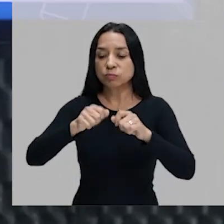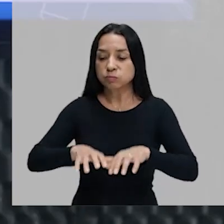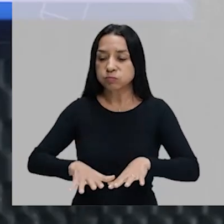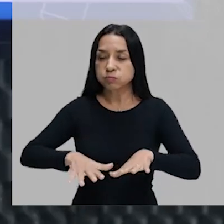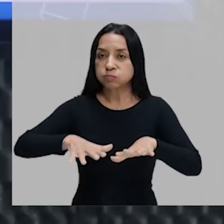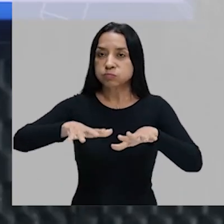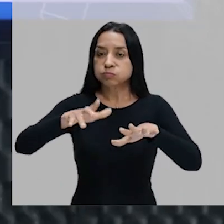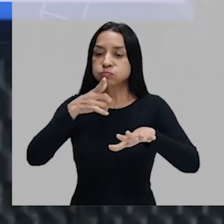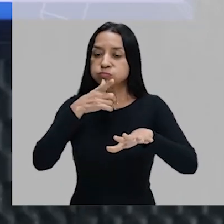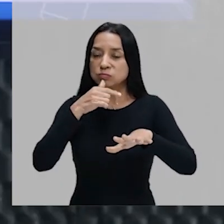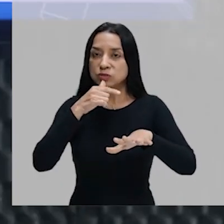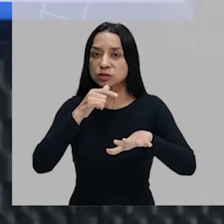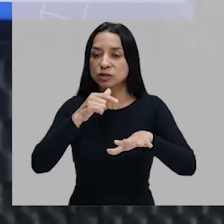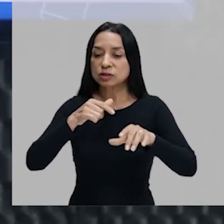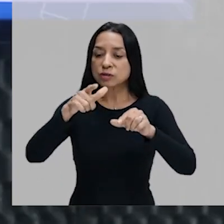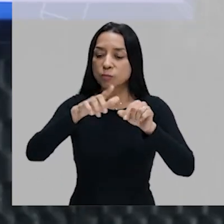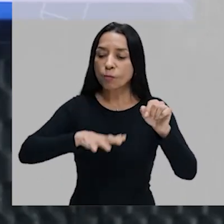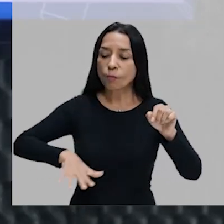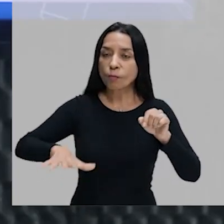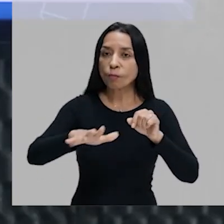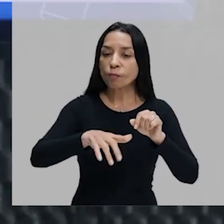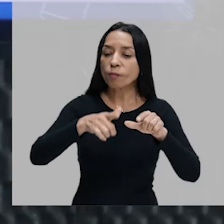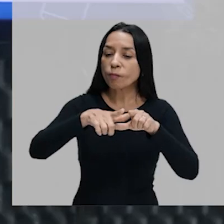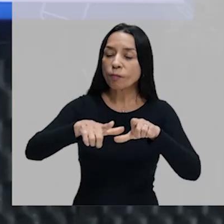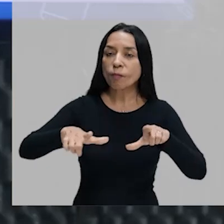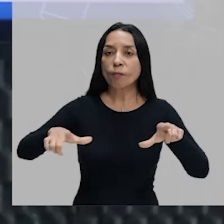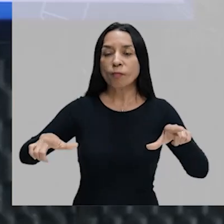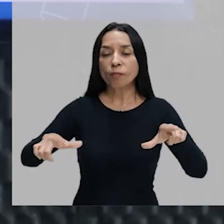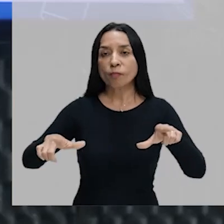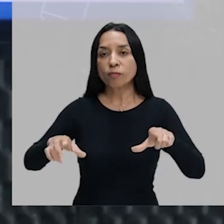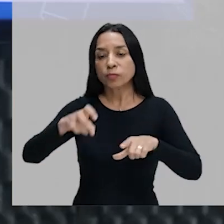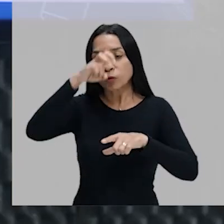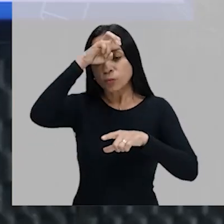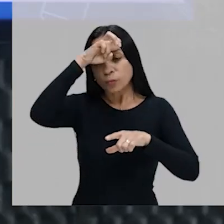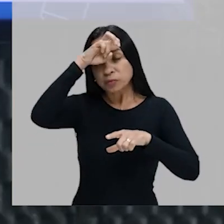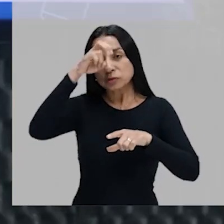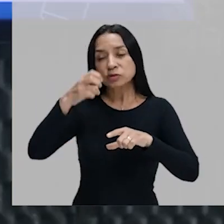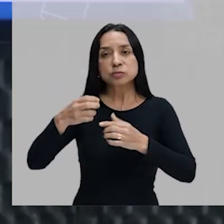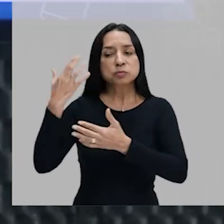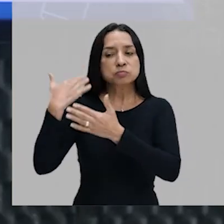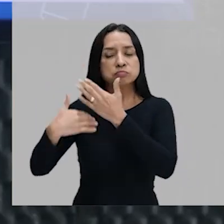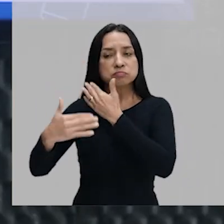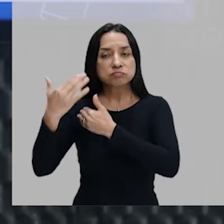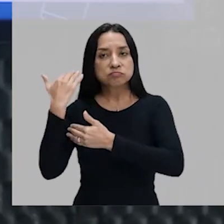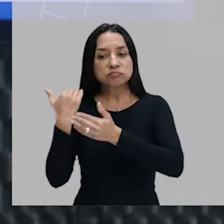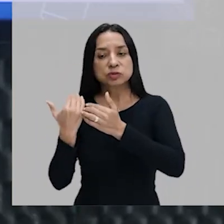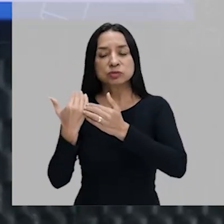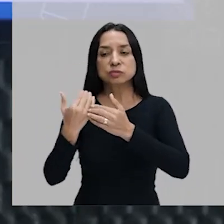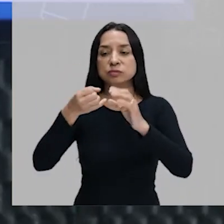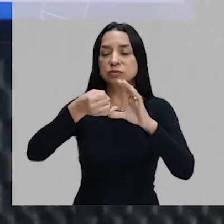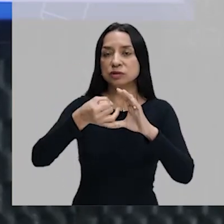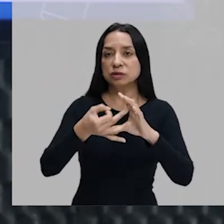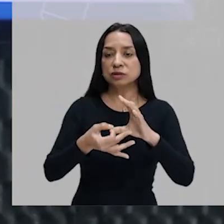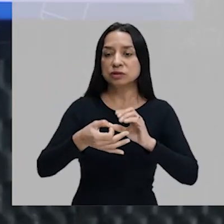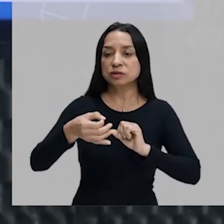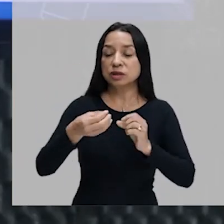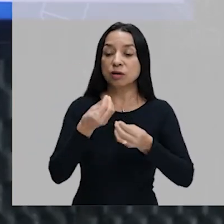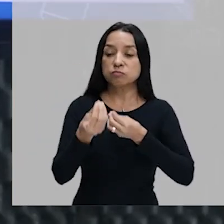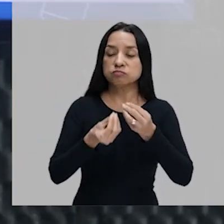desértica. Observe que o Egito Antigo ele vai se caracterizar como uma